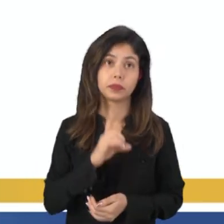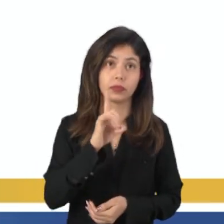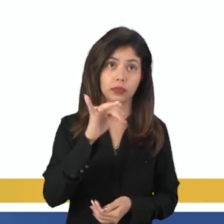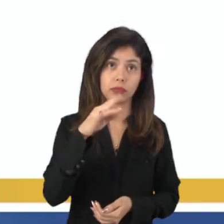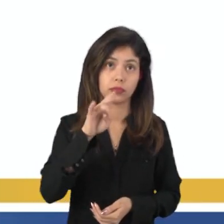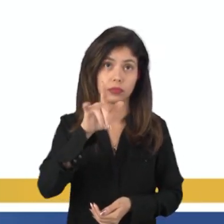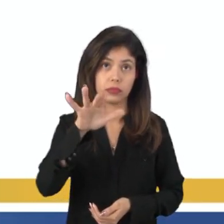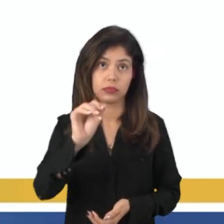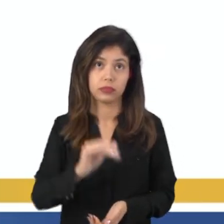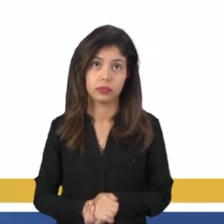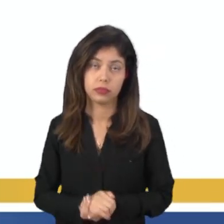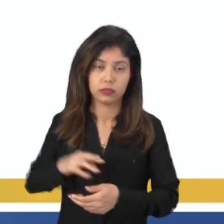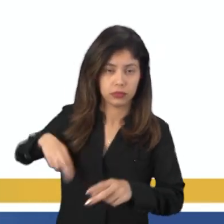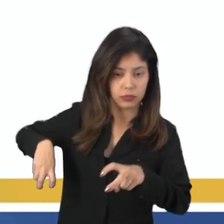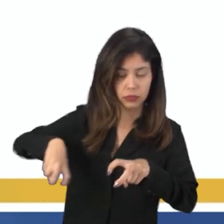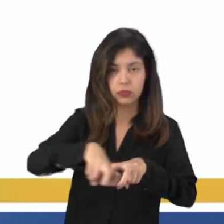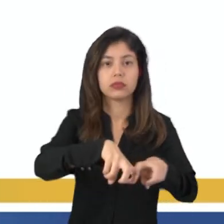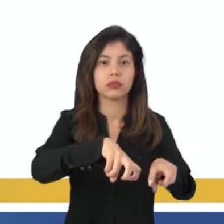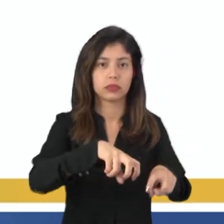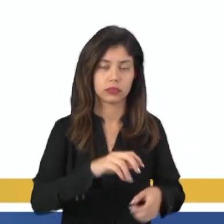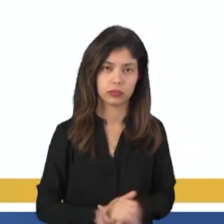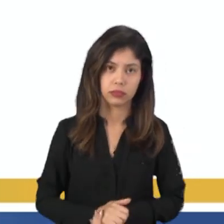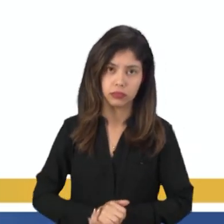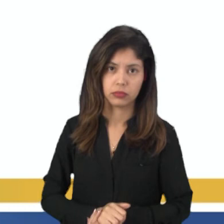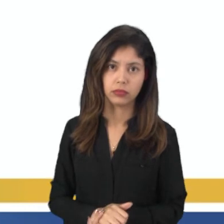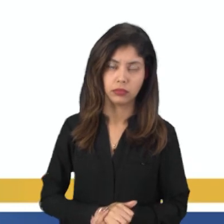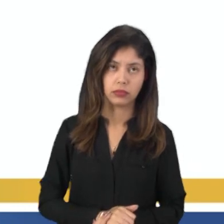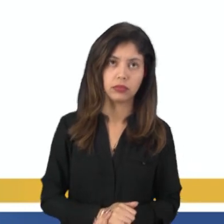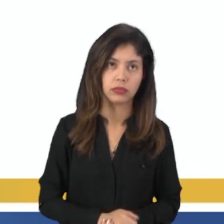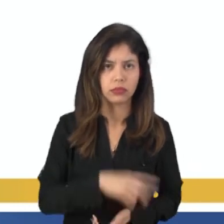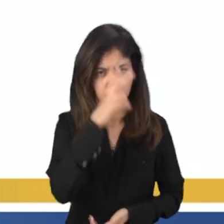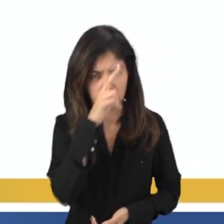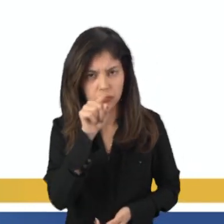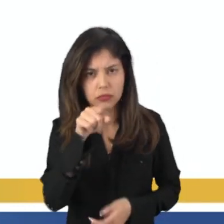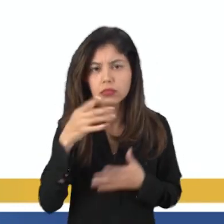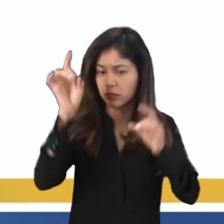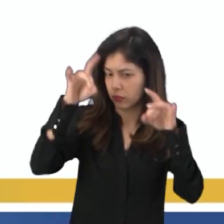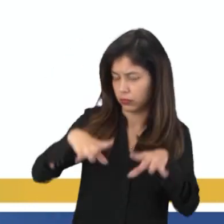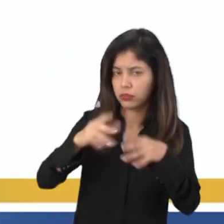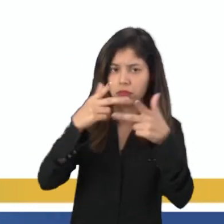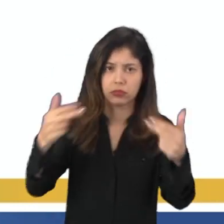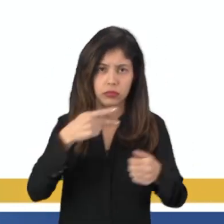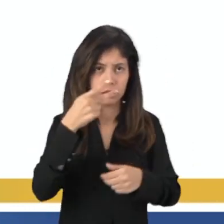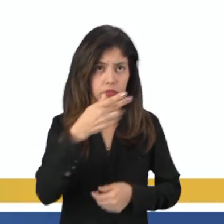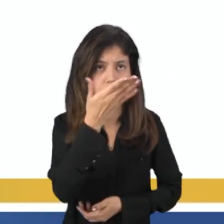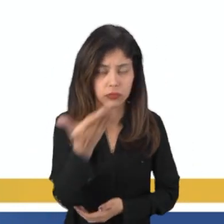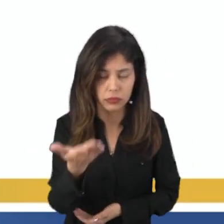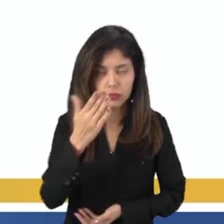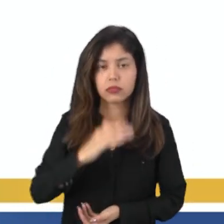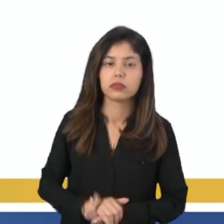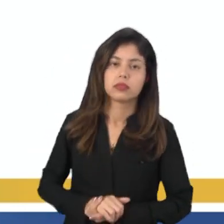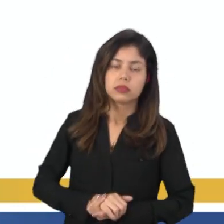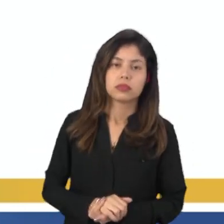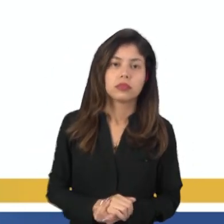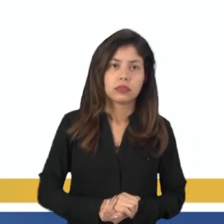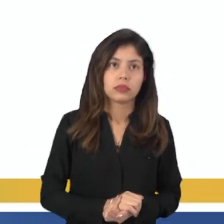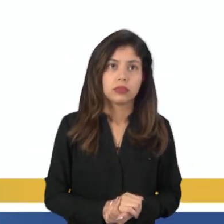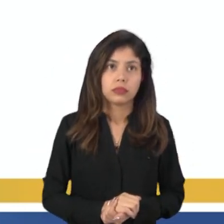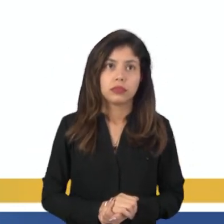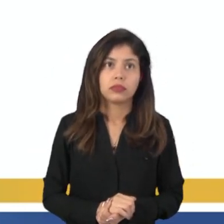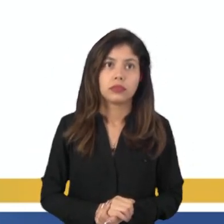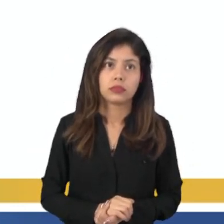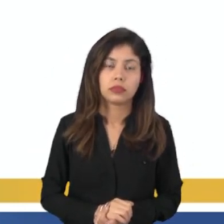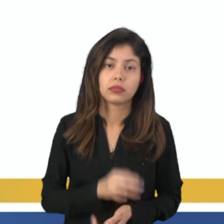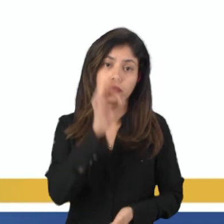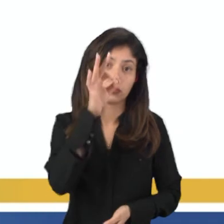D, dedão de BlackBerry e atropelamentos. Lembra dessa aí? Foi a última coisa que acabamos de falar na nossa aula. Então